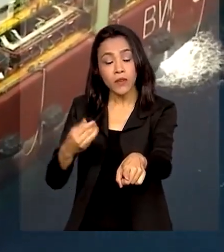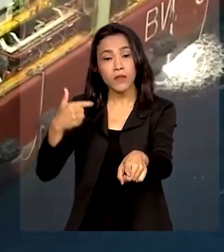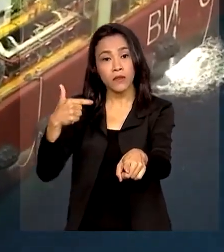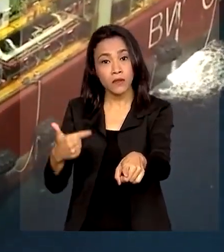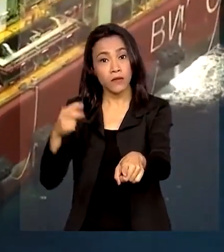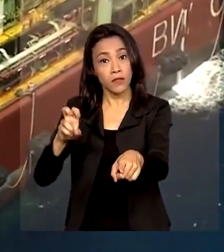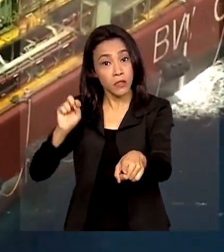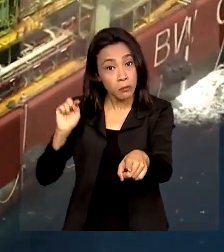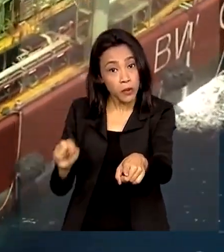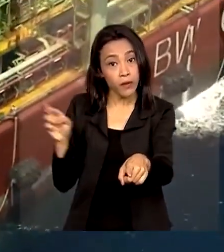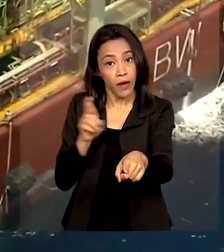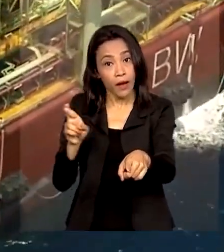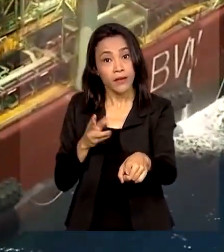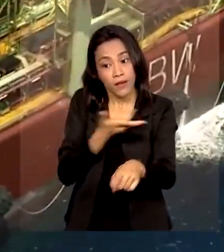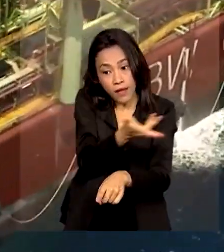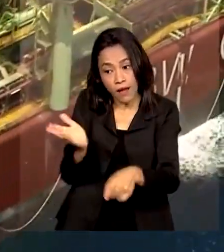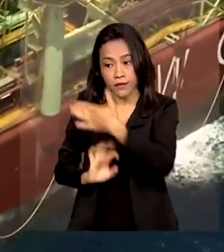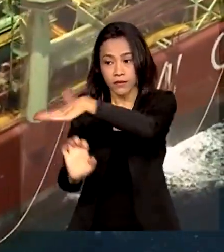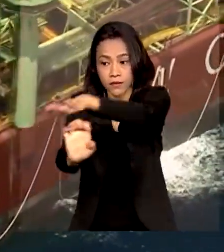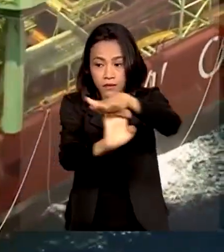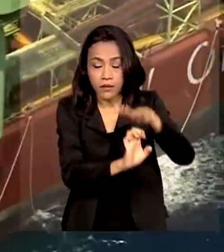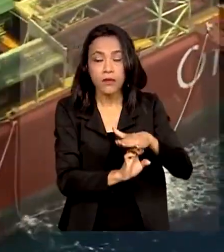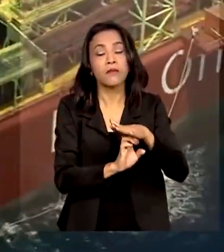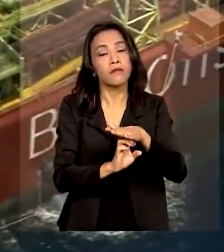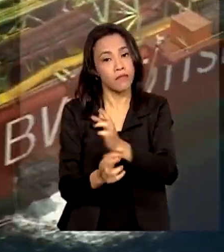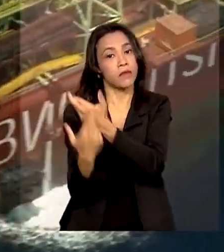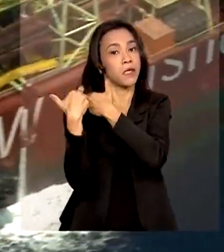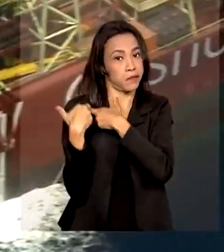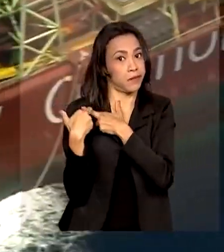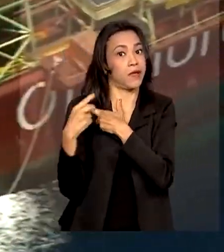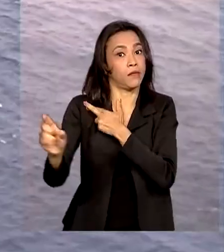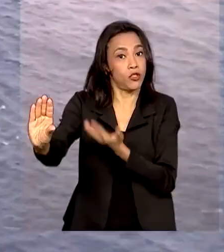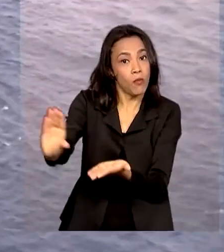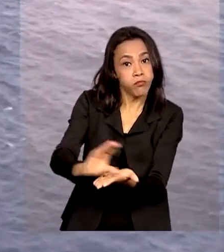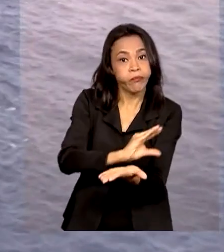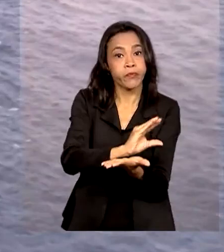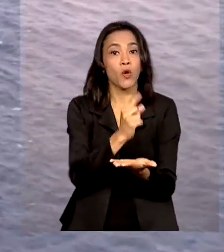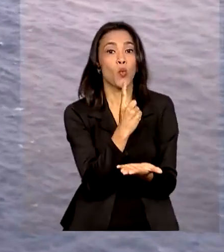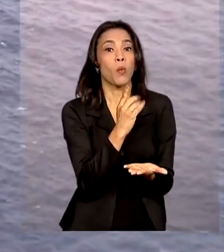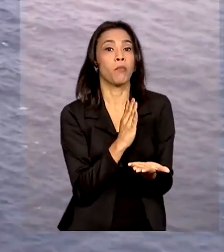R$ 916.252.000 e as empresas vão ter que realizar um investimento mínimo de